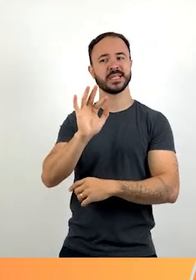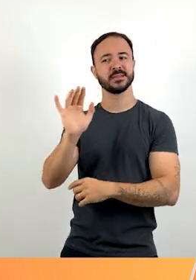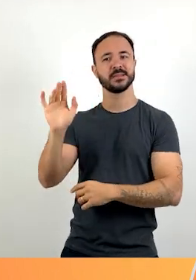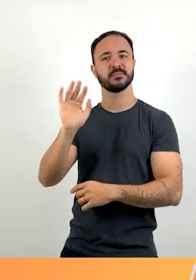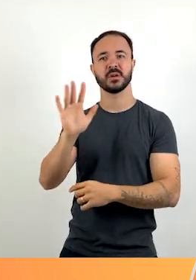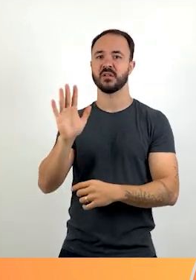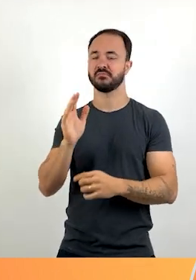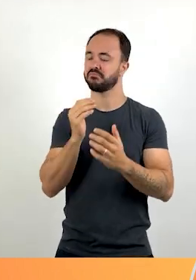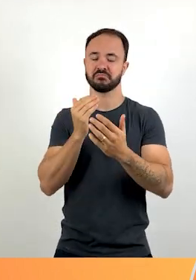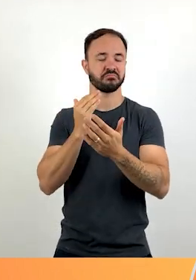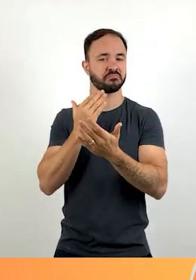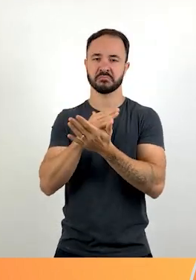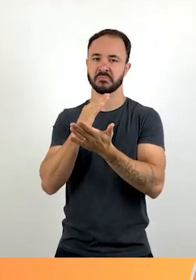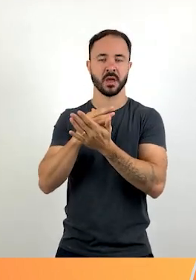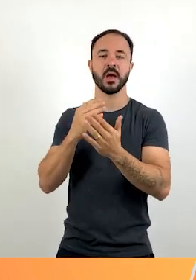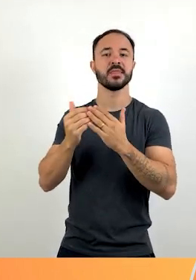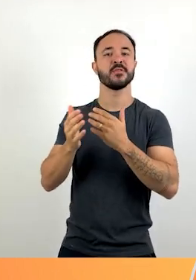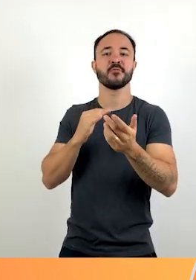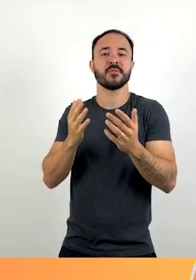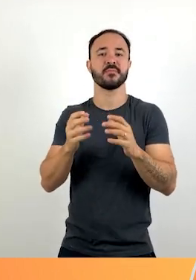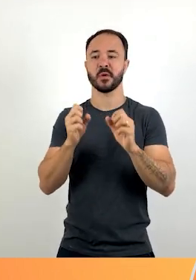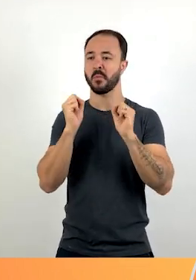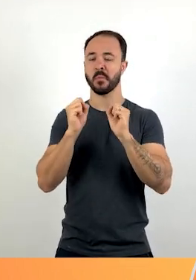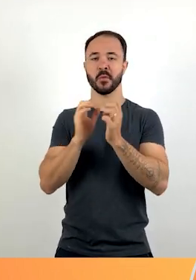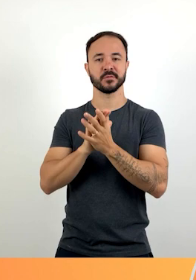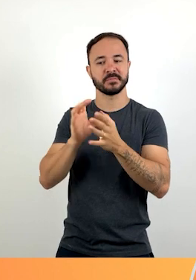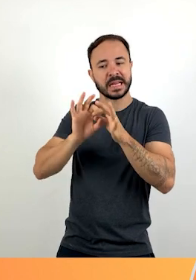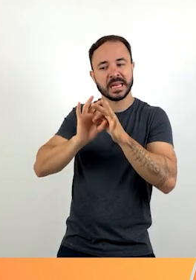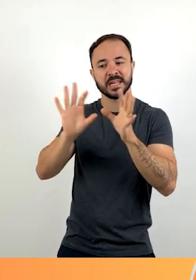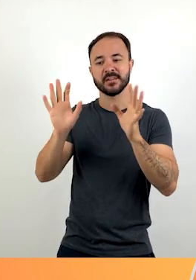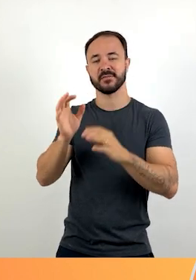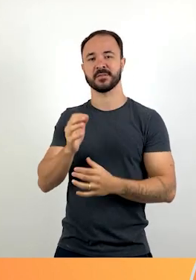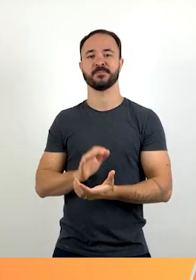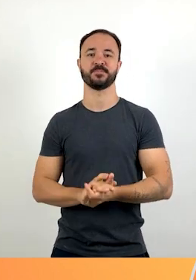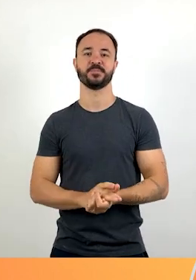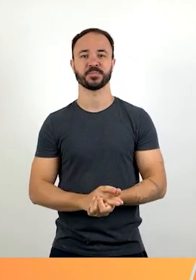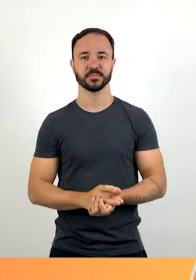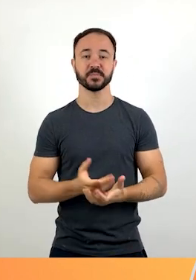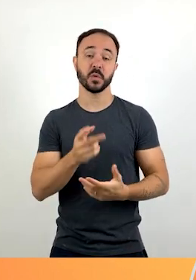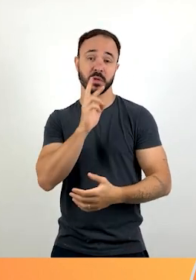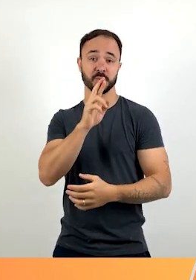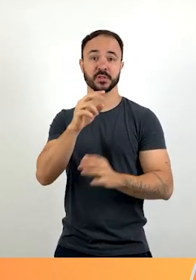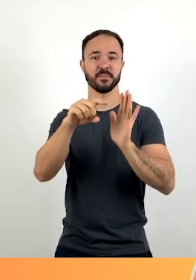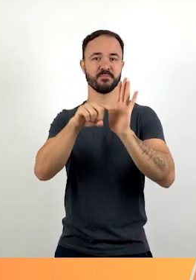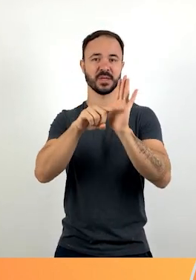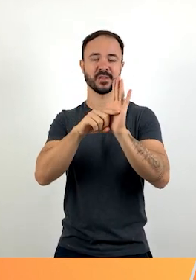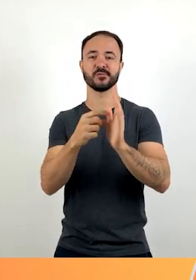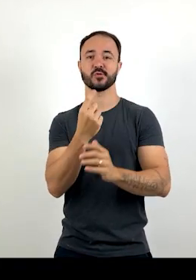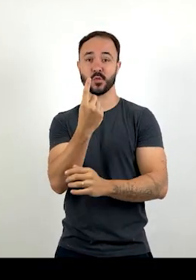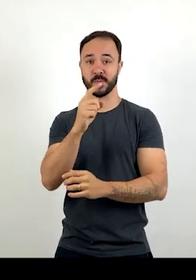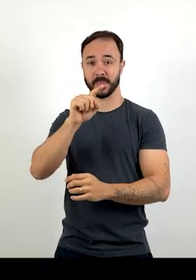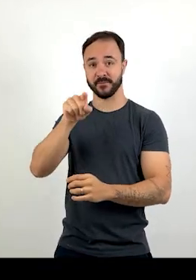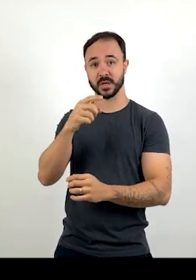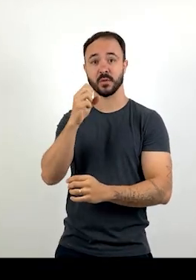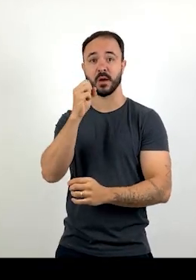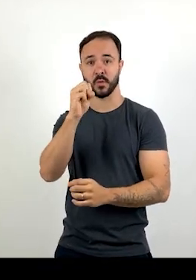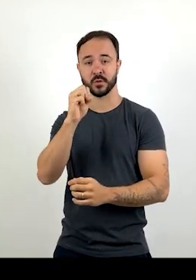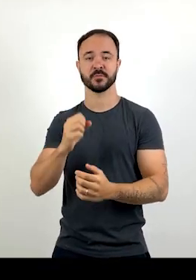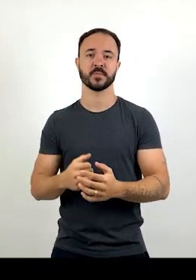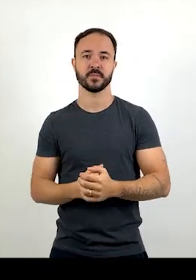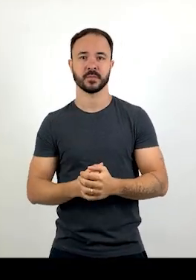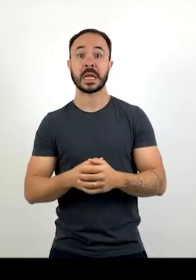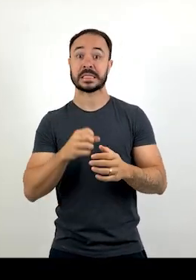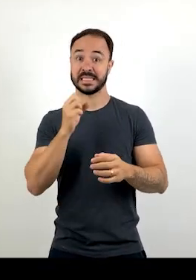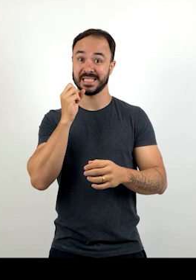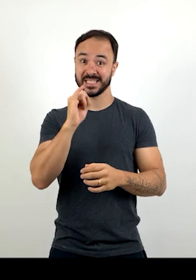resultados vai servir, né? Então a gente deixa esse resultado aqui mesmo, menos 1,8. Se ele pedisse em fração, você